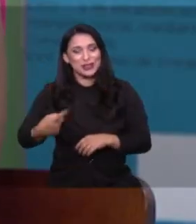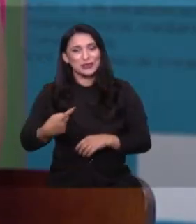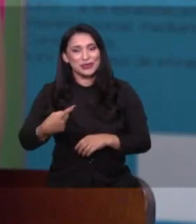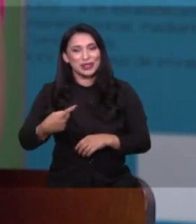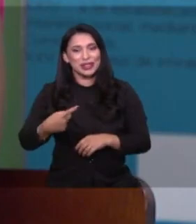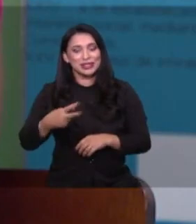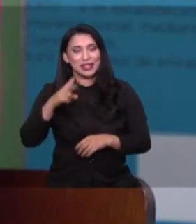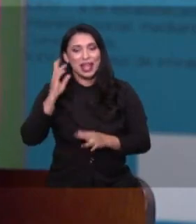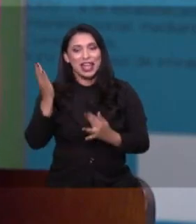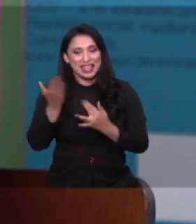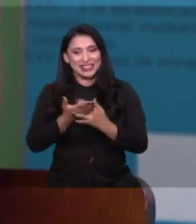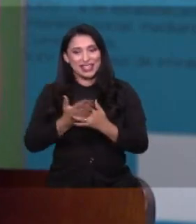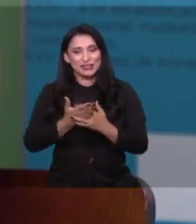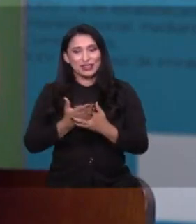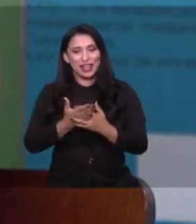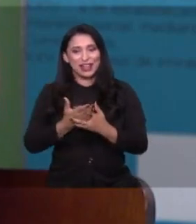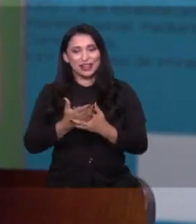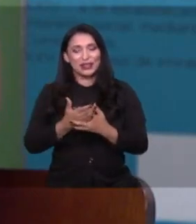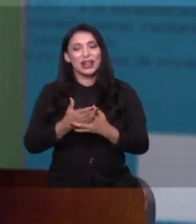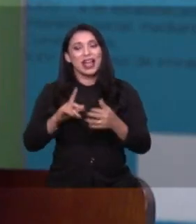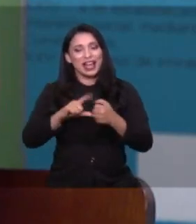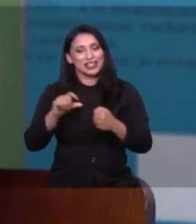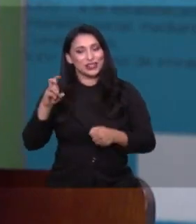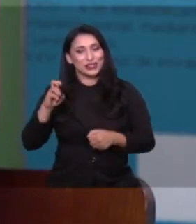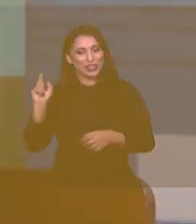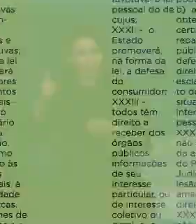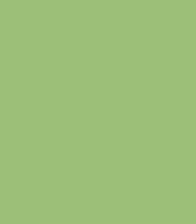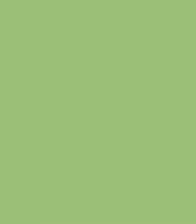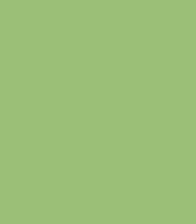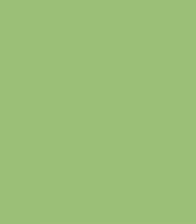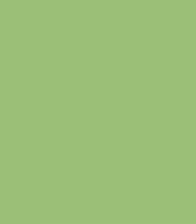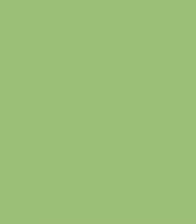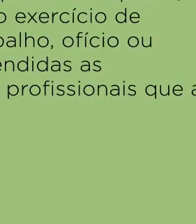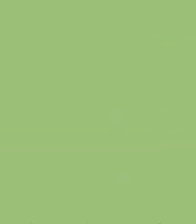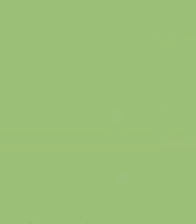Agora nós vamos a um rápido intervalo. O artigo 5º volta já.